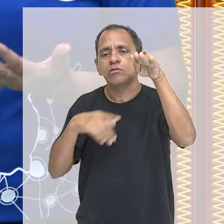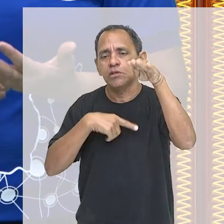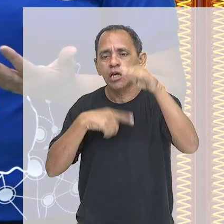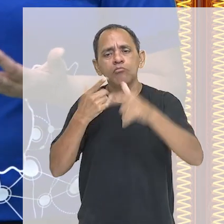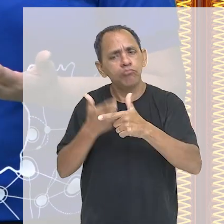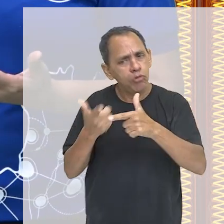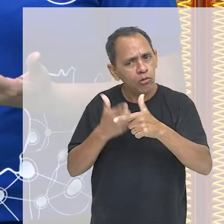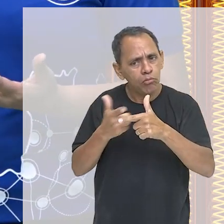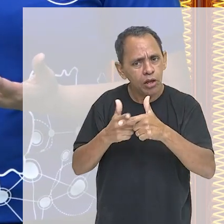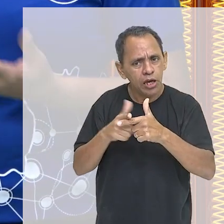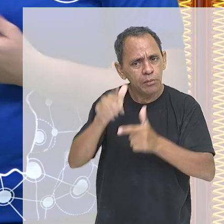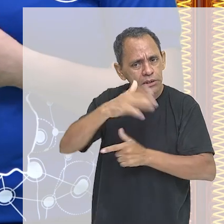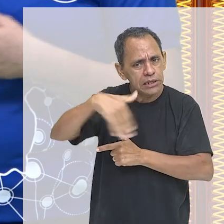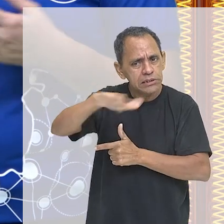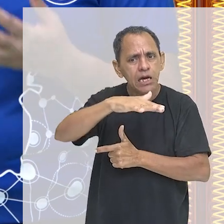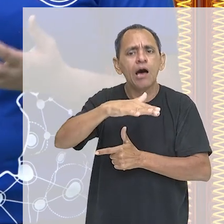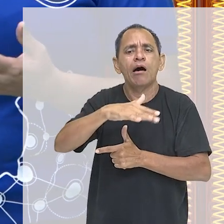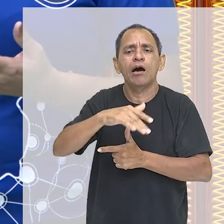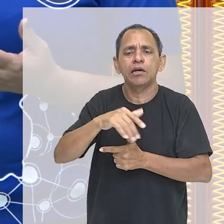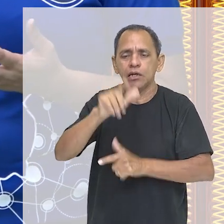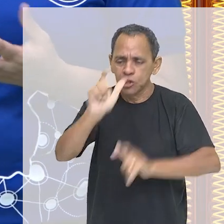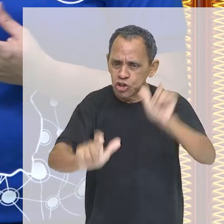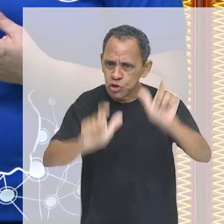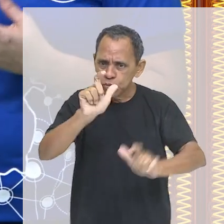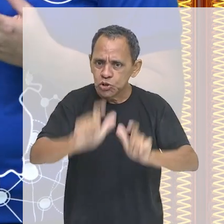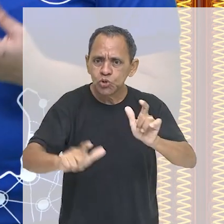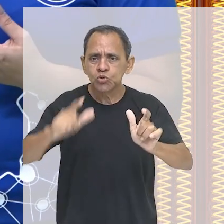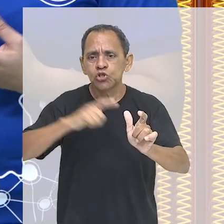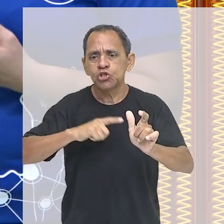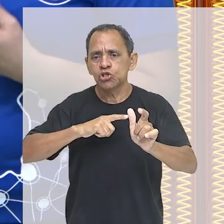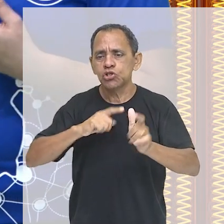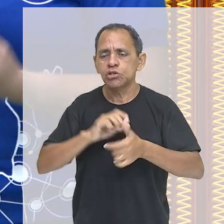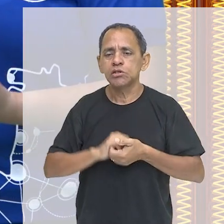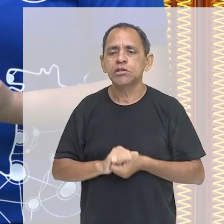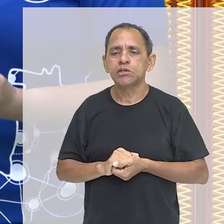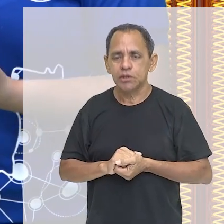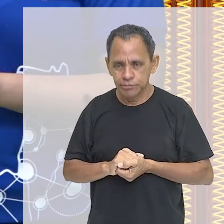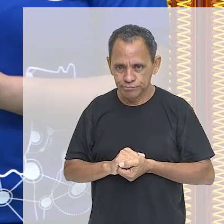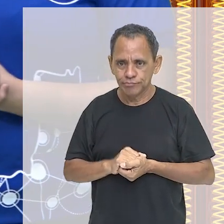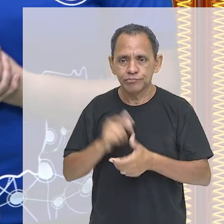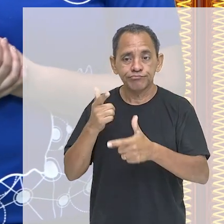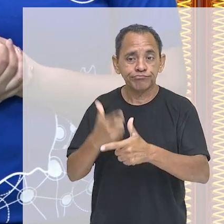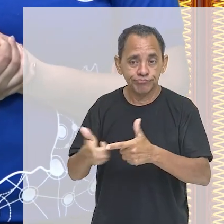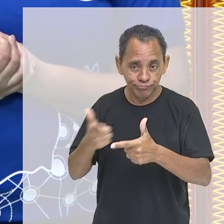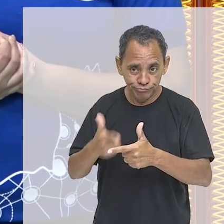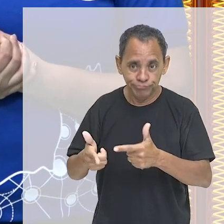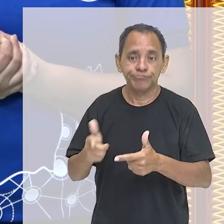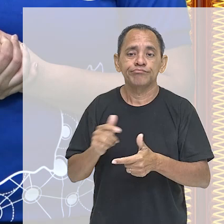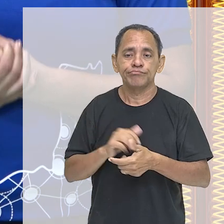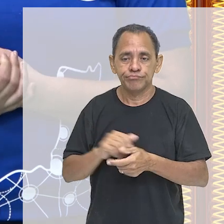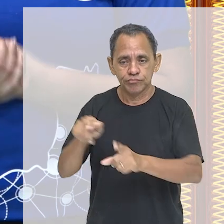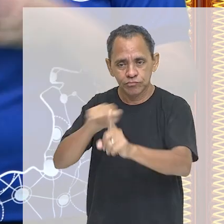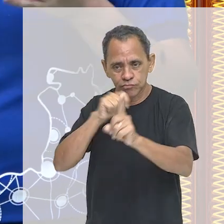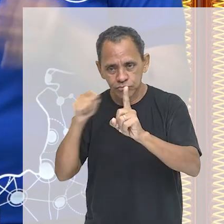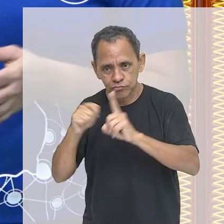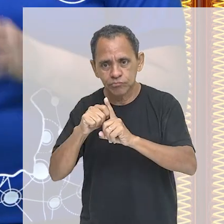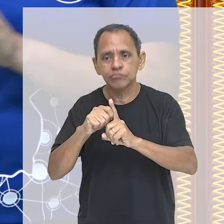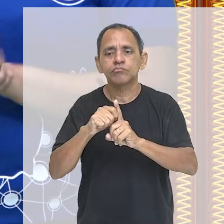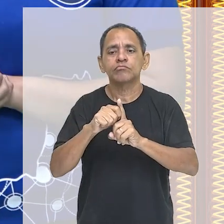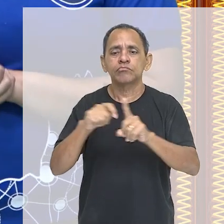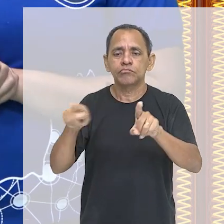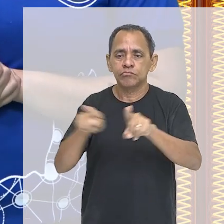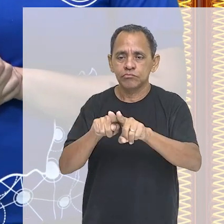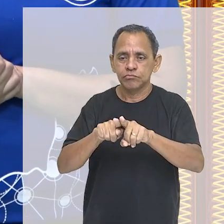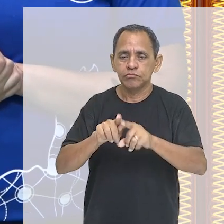prejudicando, né, grandes áreas onde as pessoas elas acabam sendo afetadas e ocorrendo esses problemas sociais. Mas, além